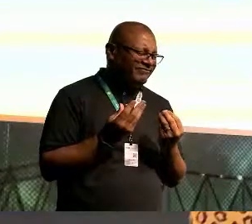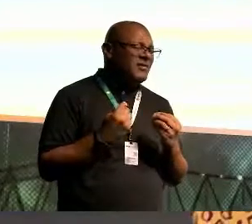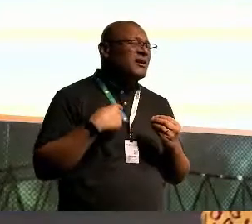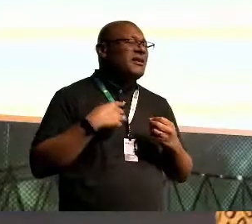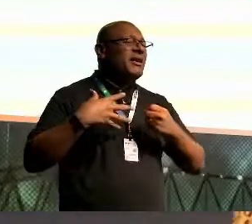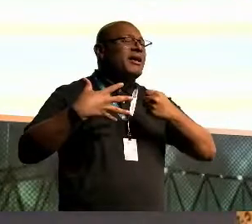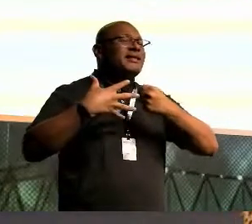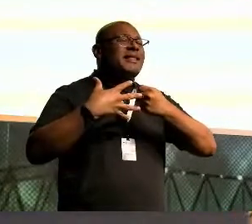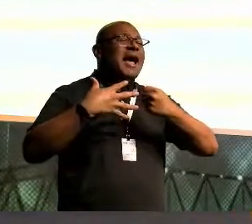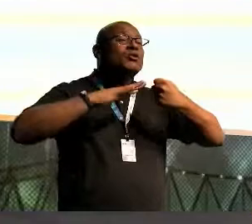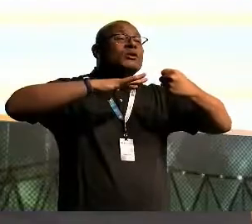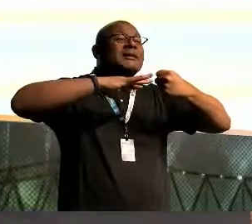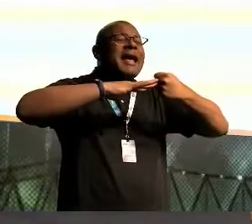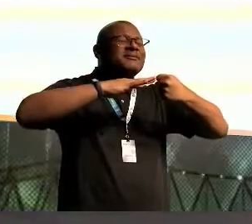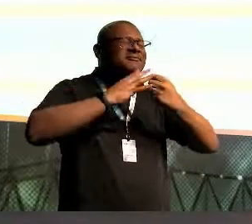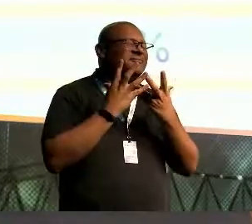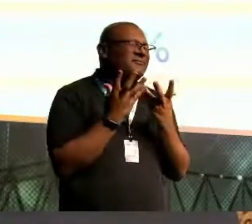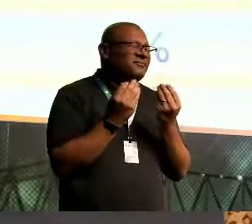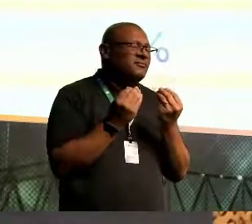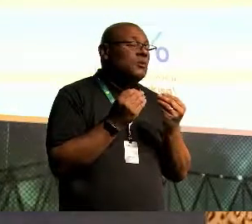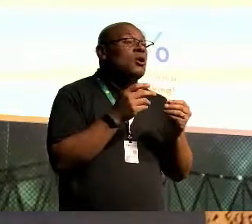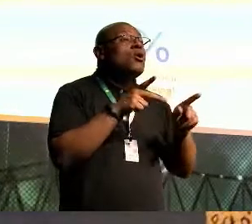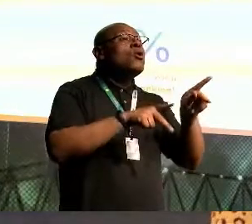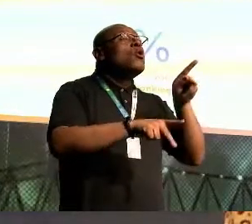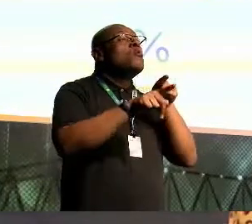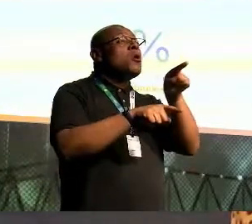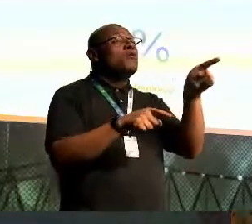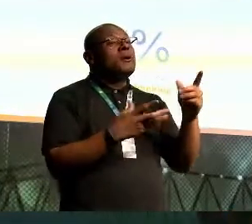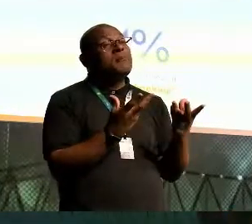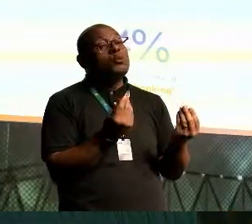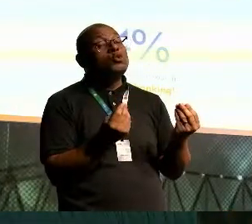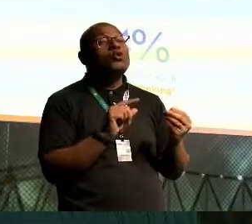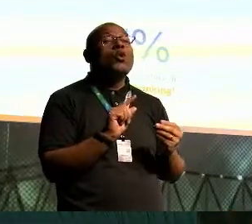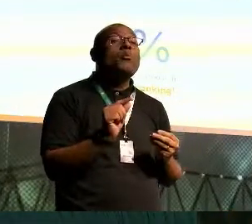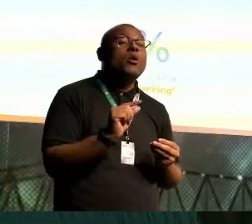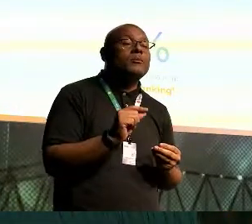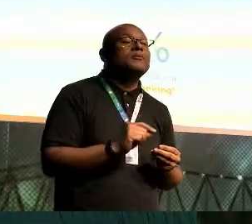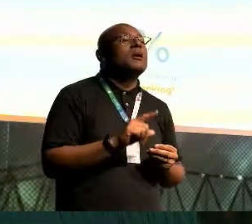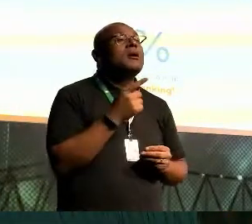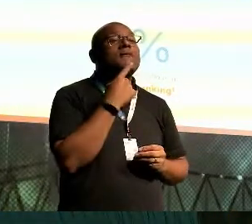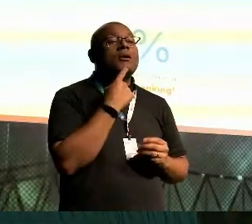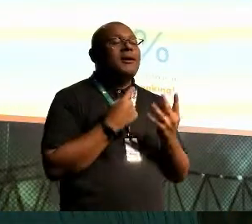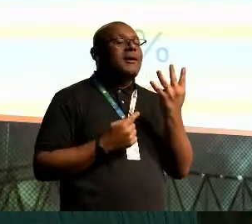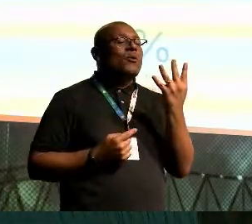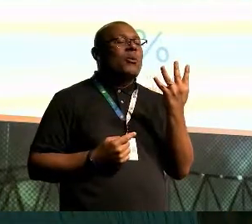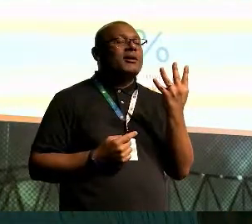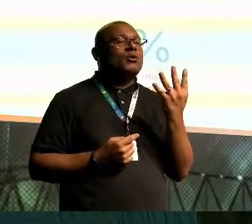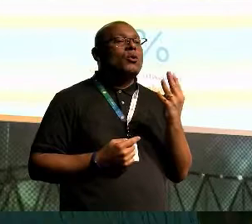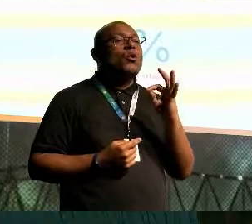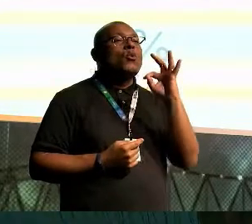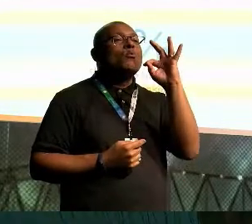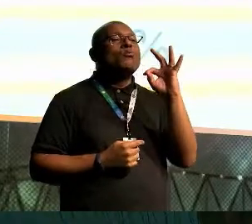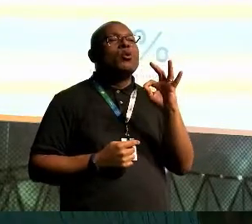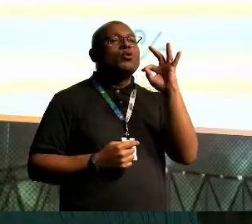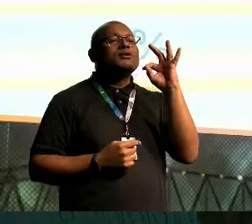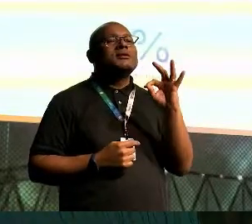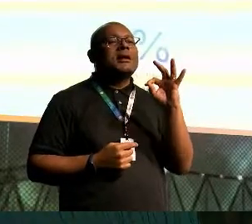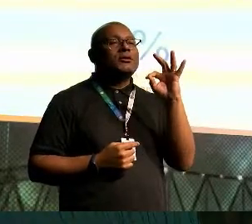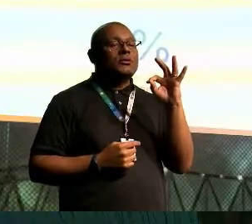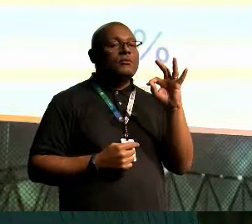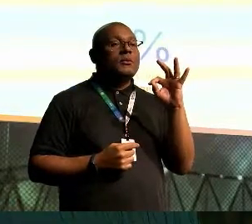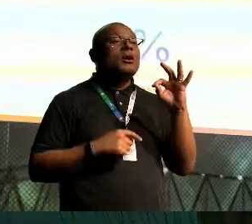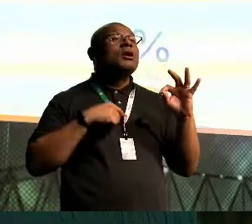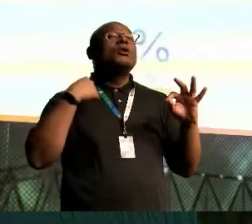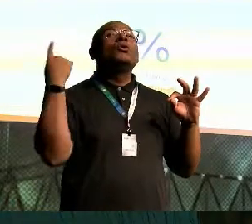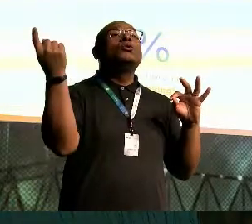dados para ser trabalhada. Mas para a população, né? Isso é muito ou isso é pouco? Bom, isso é apenas 4% das contas ativas do mobile